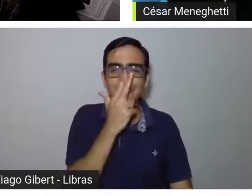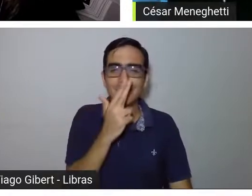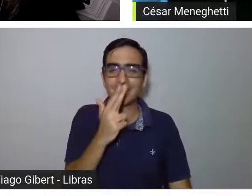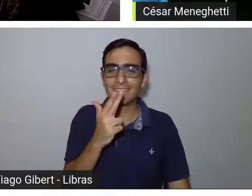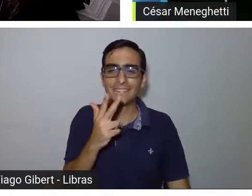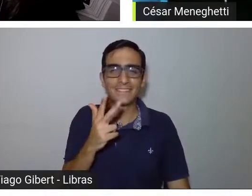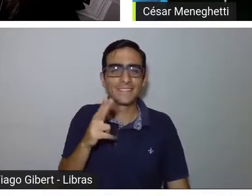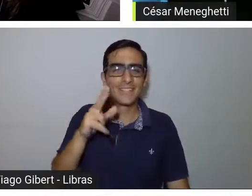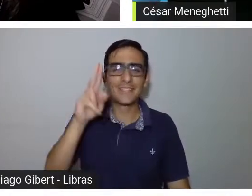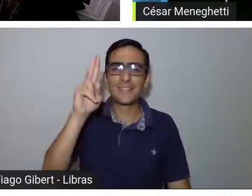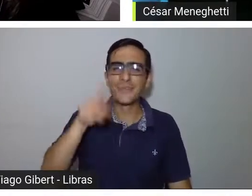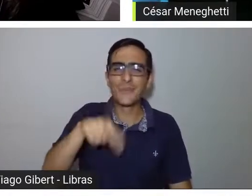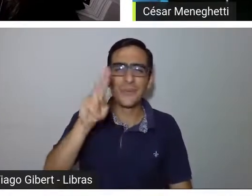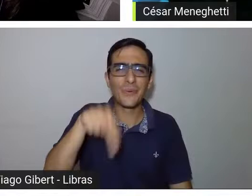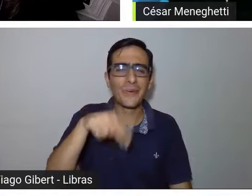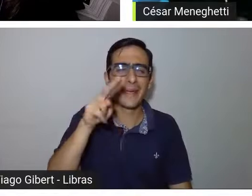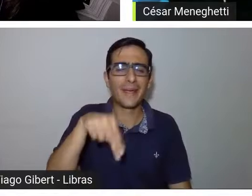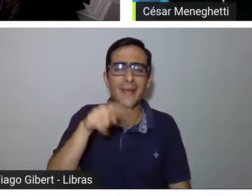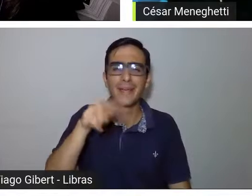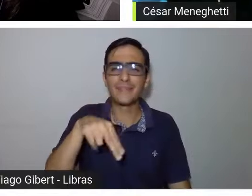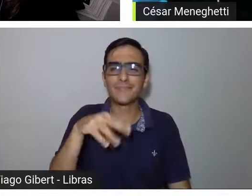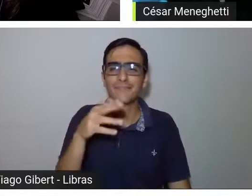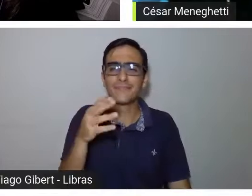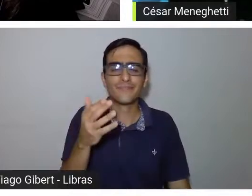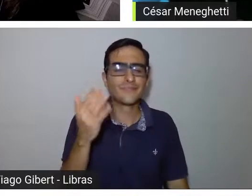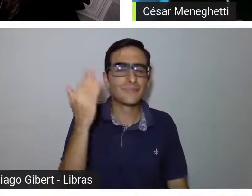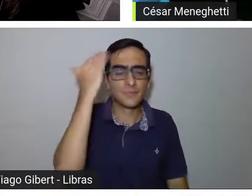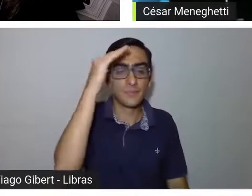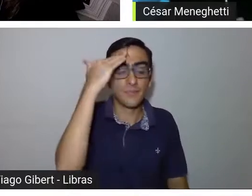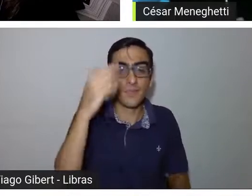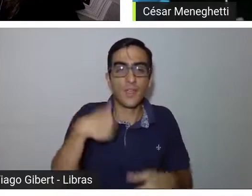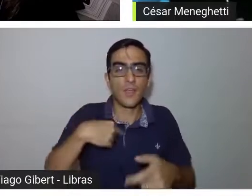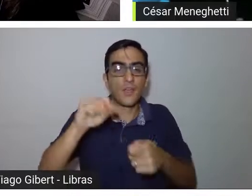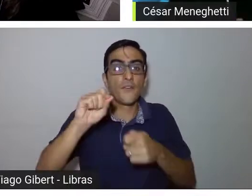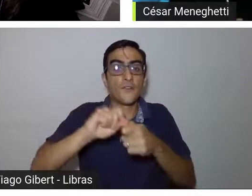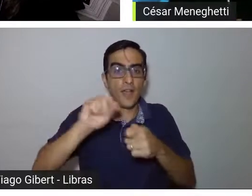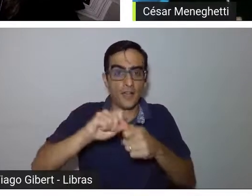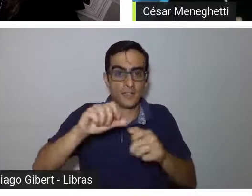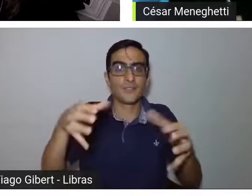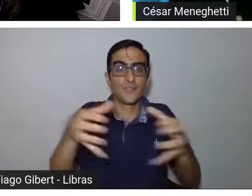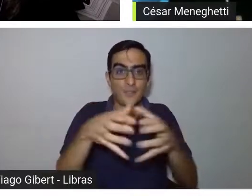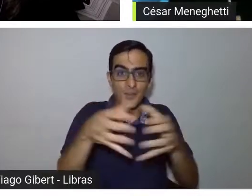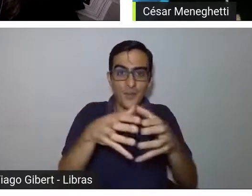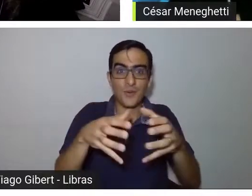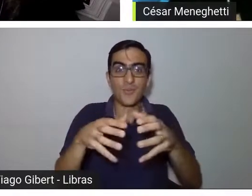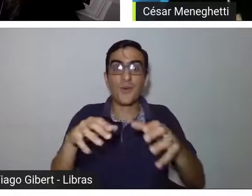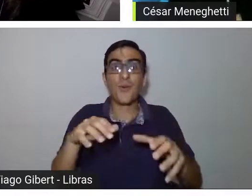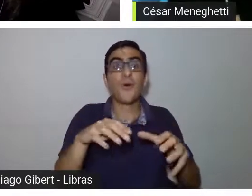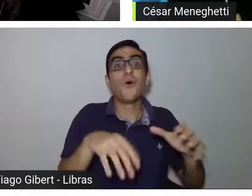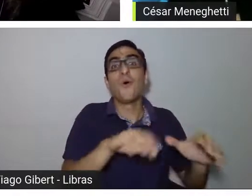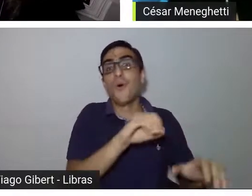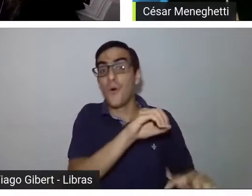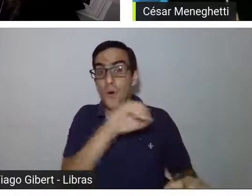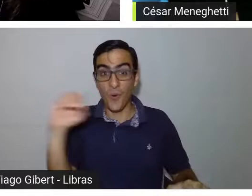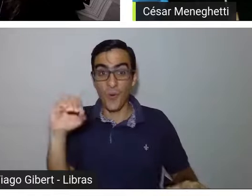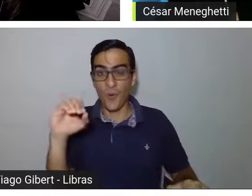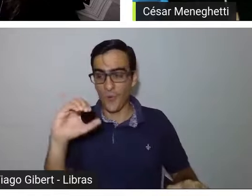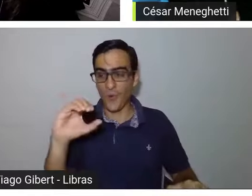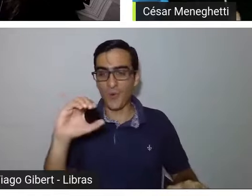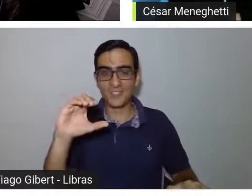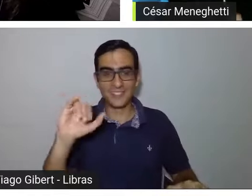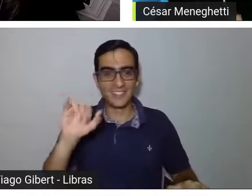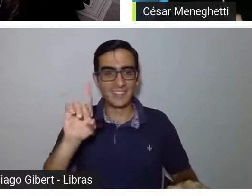nunca achei... Eu acho que a gente faz parte do Ocidente, E eu sempre lutei